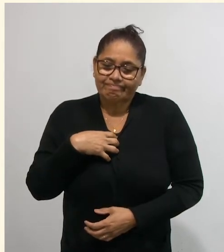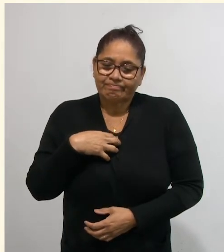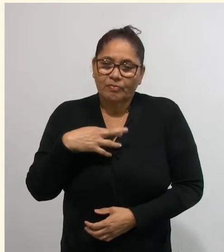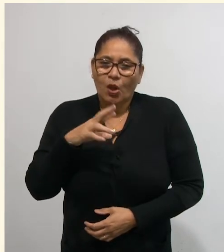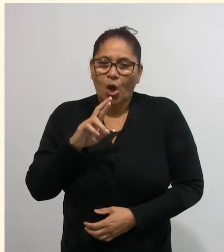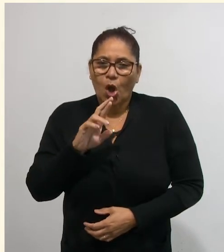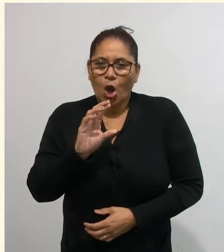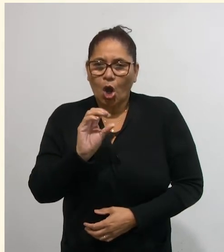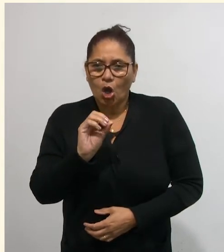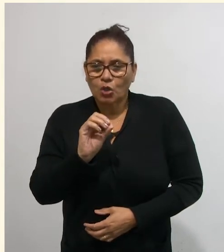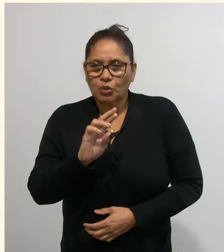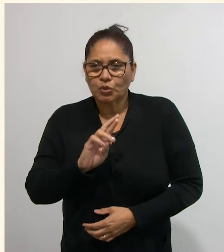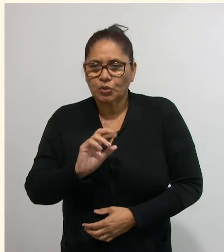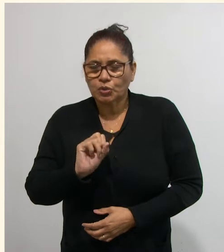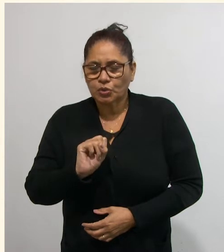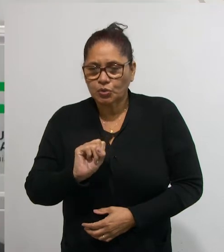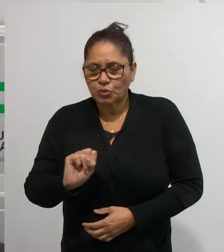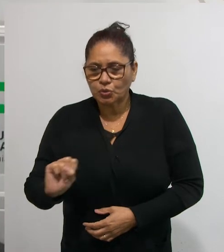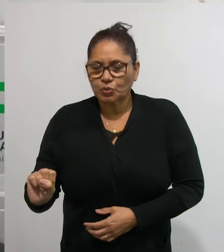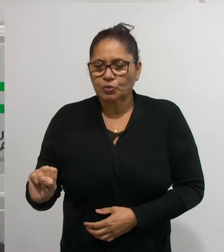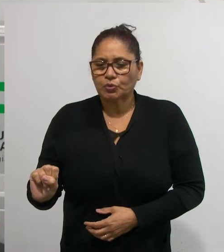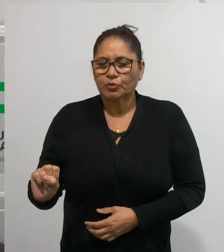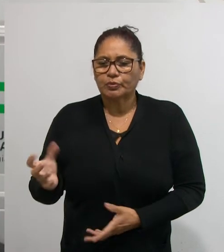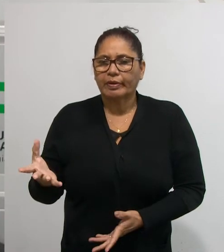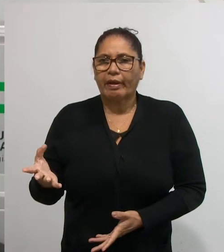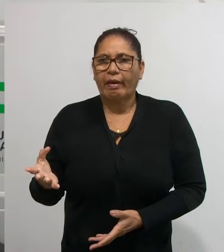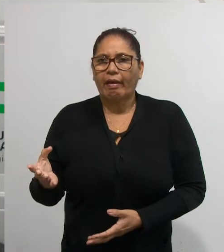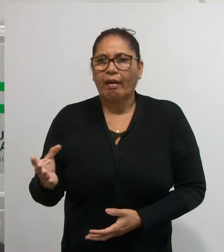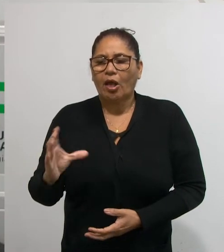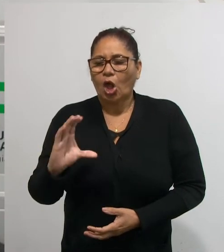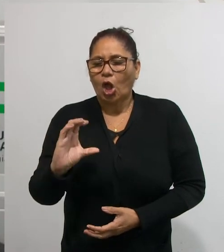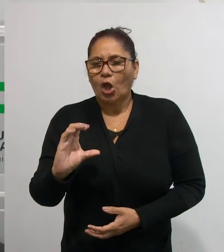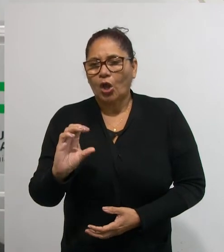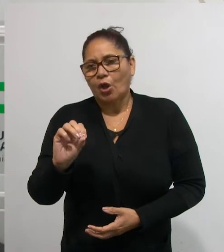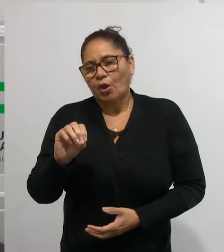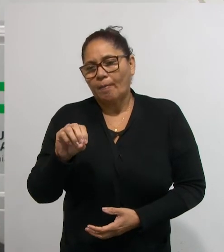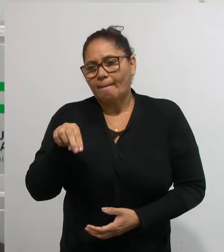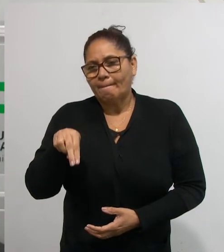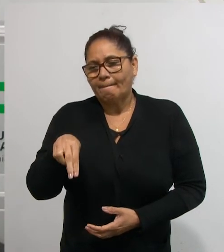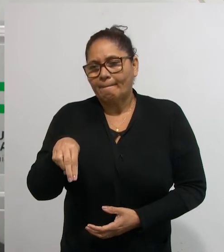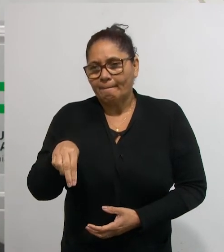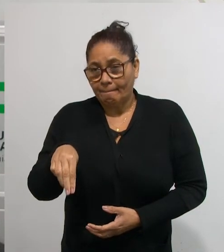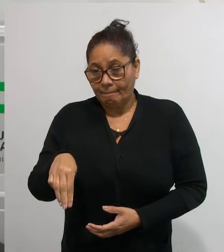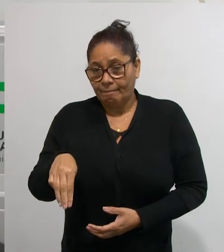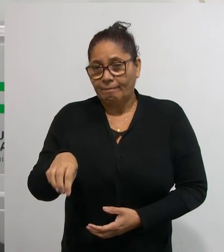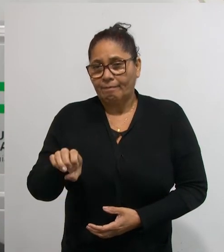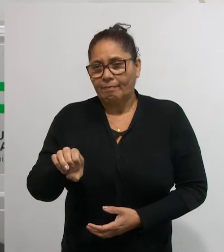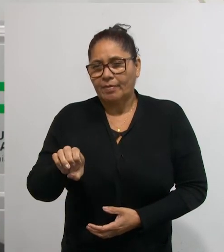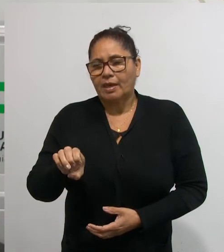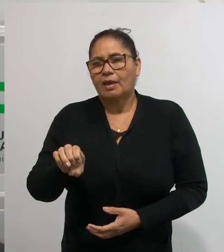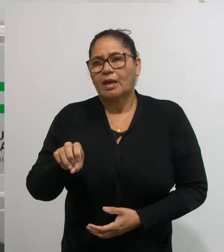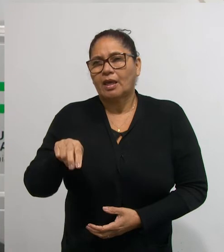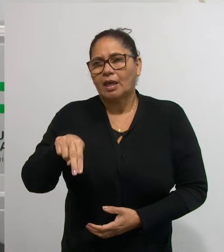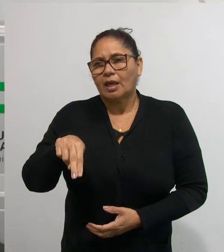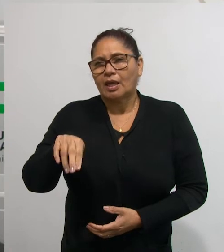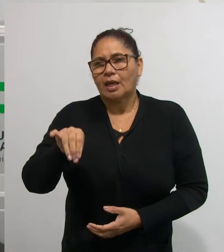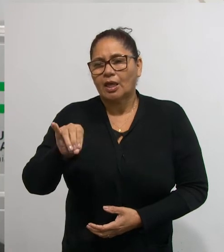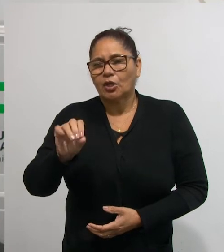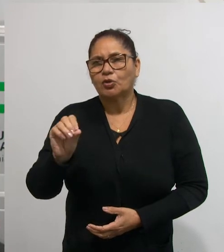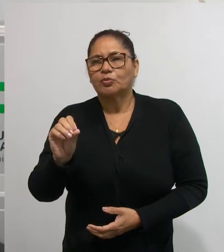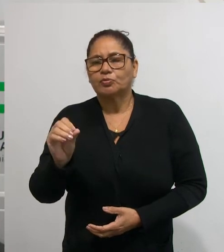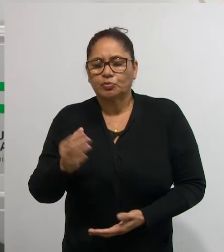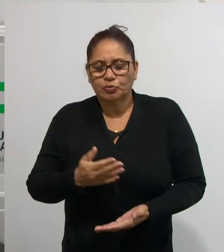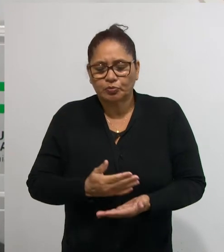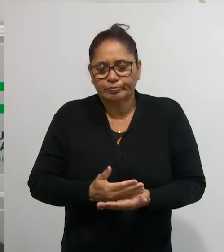Rousseau, em O Emílio, né, Rousseau, Comênios, então foram os grandes precursores aí desse início nessa